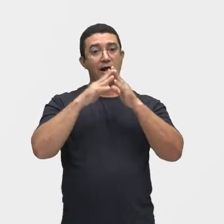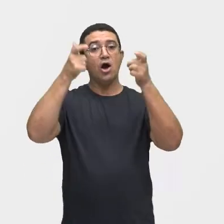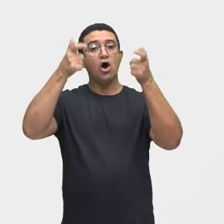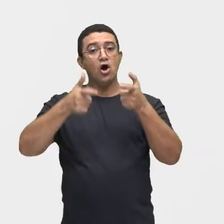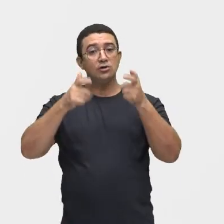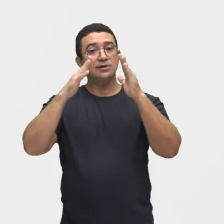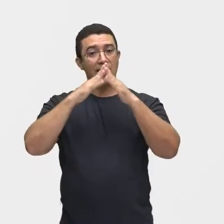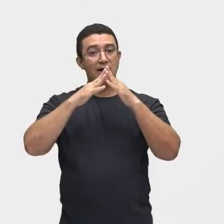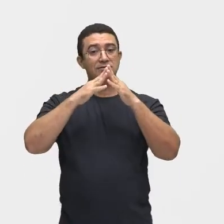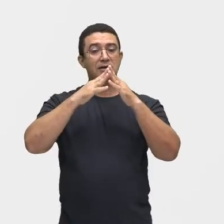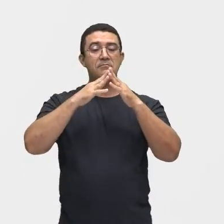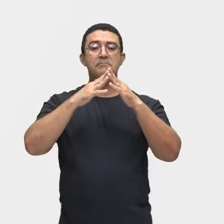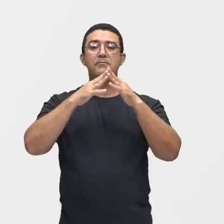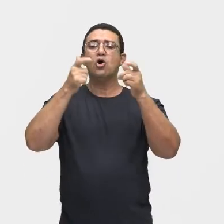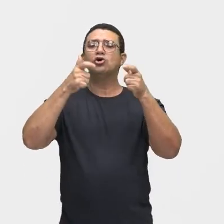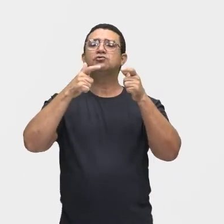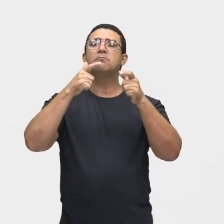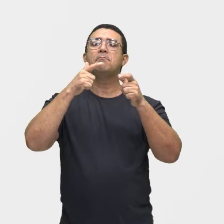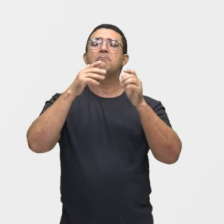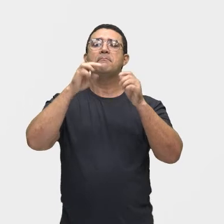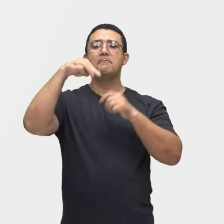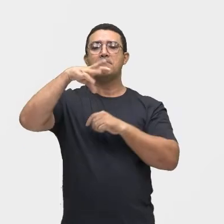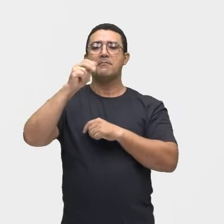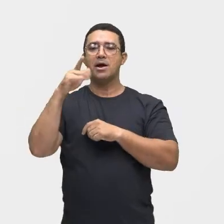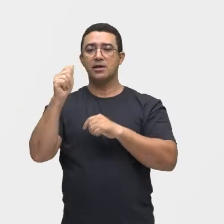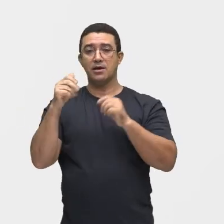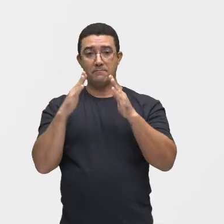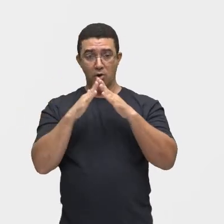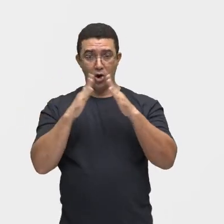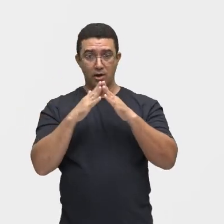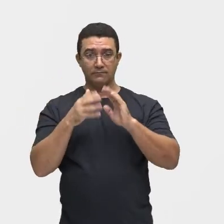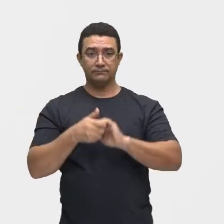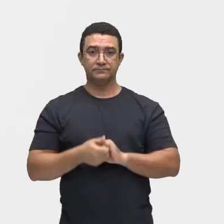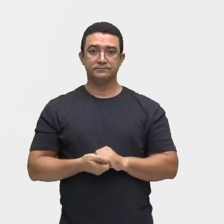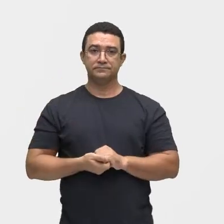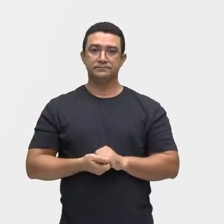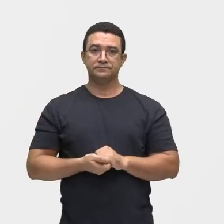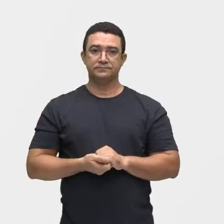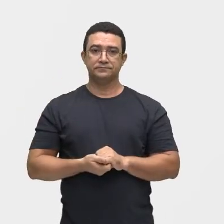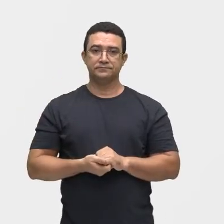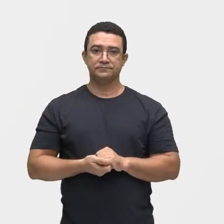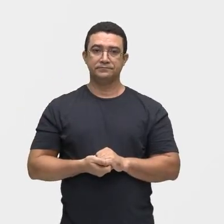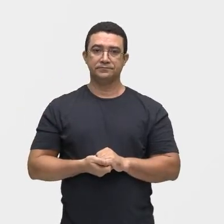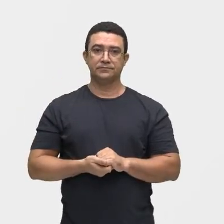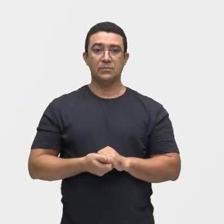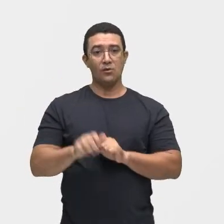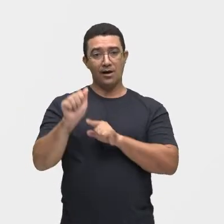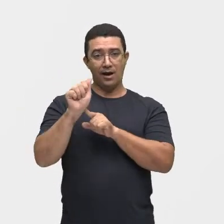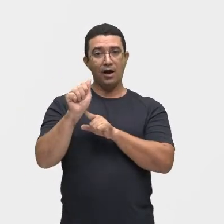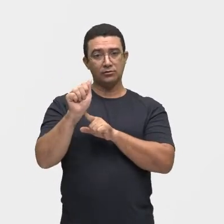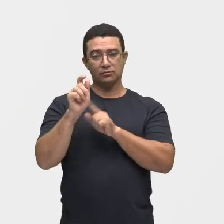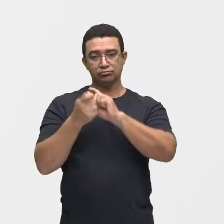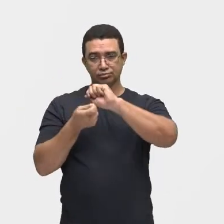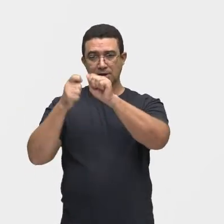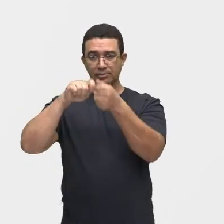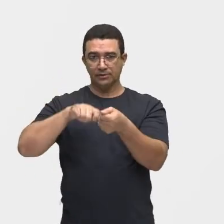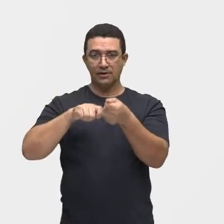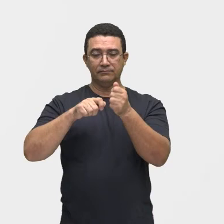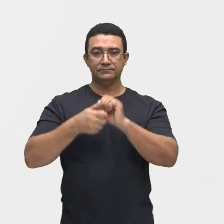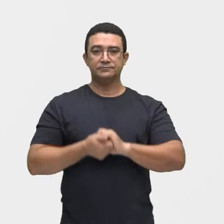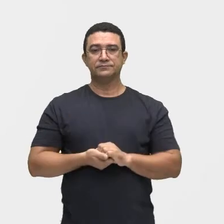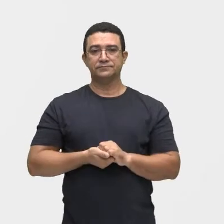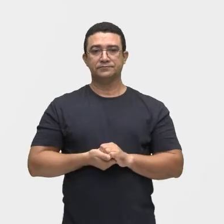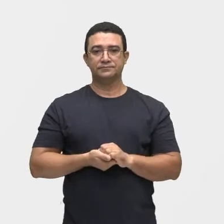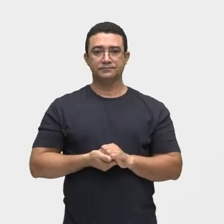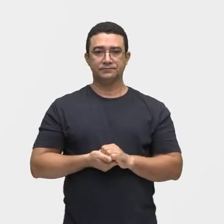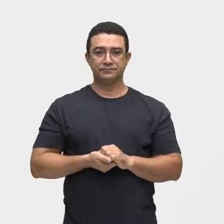casa, Maria mora. Então você vai fazer isso com a frase que está aí presente. Quero que você me leve à loja. Na